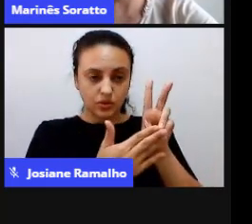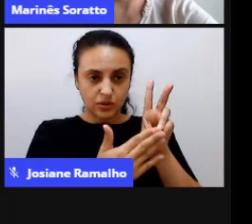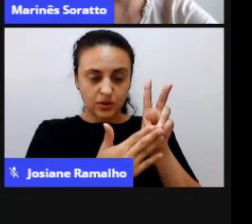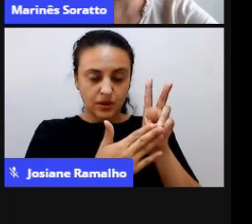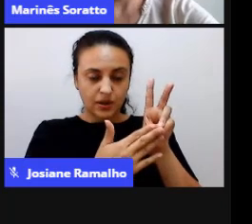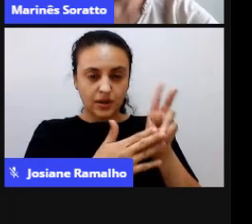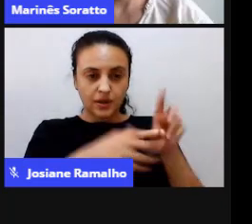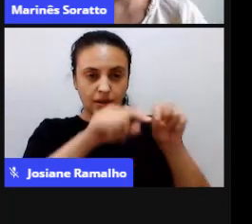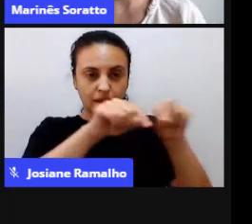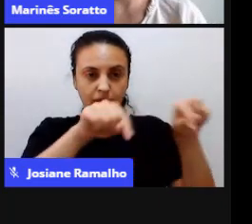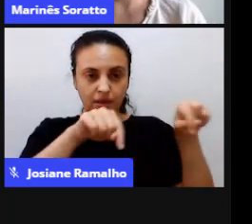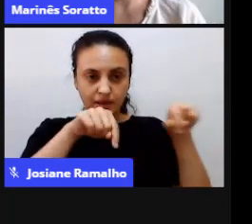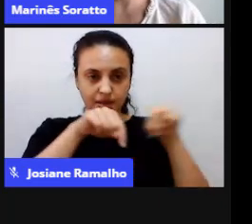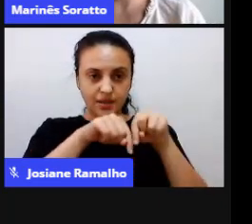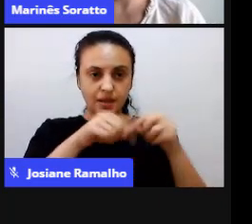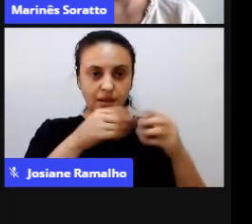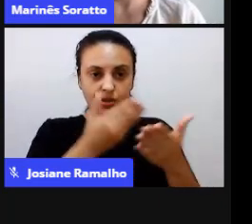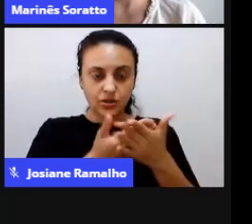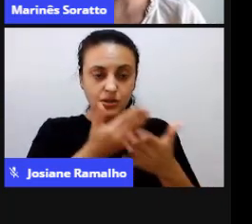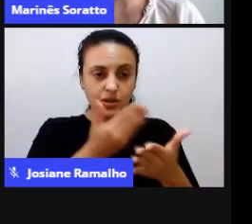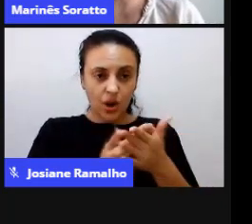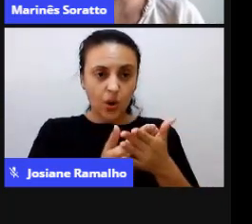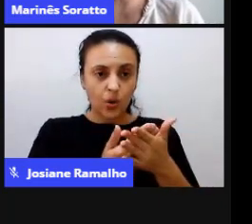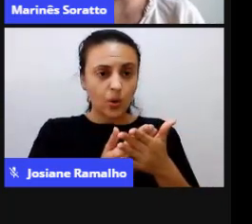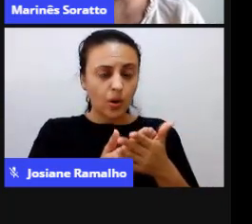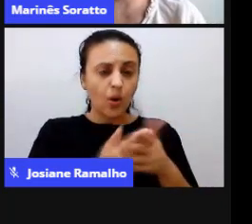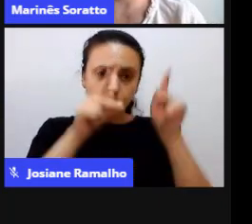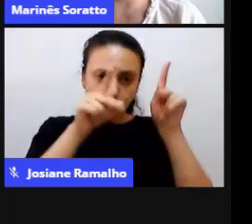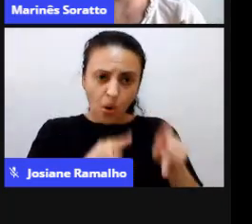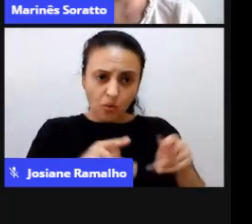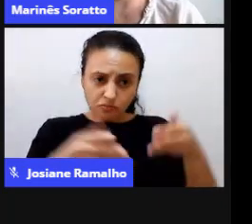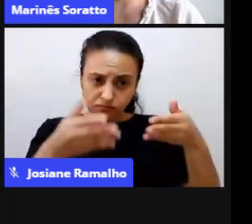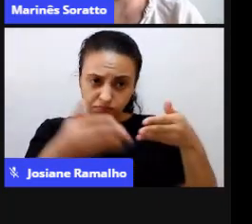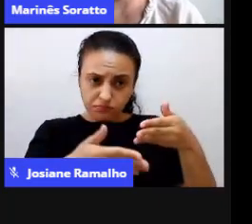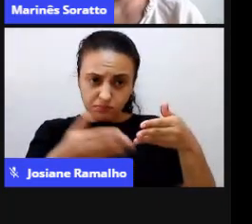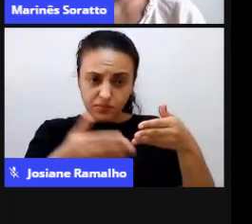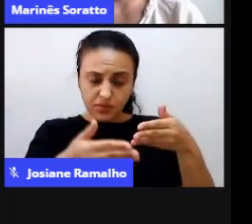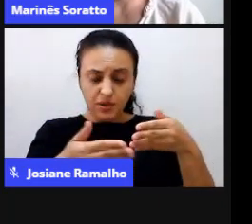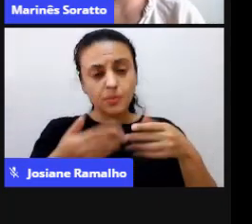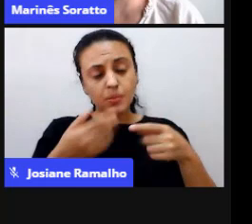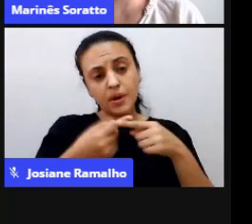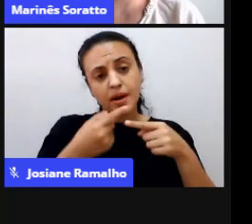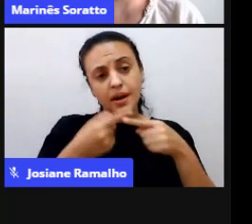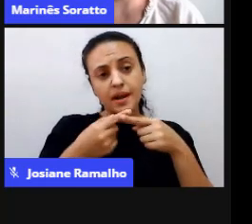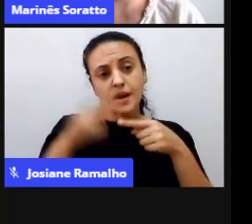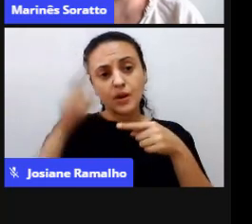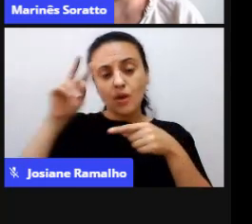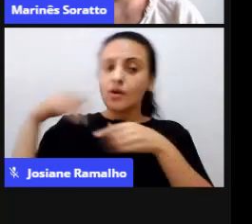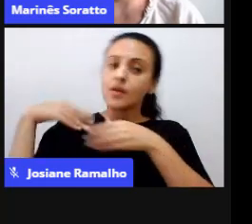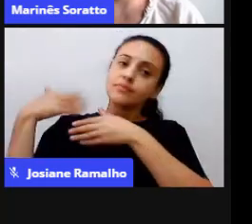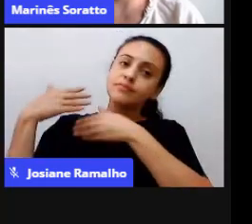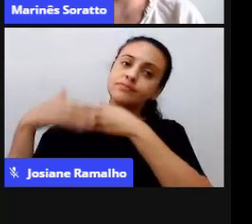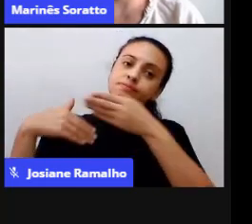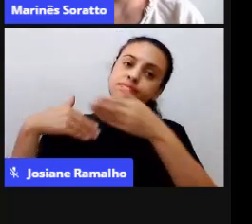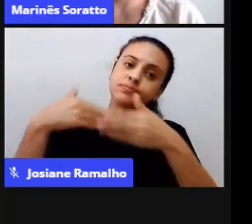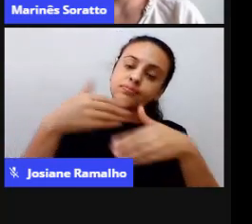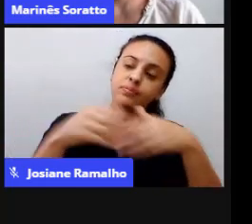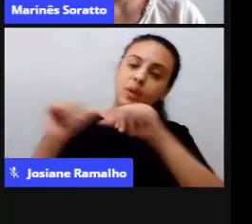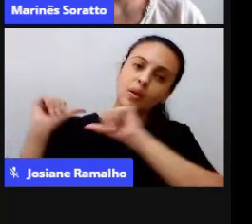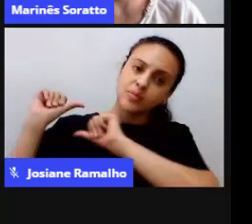povos contemporâneos, que ao longo da história também sofreram mudanças, ressignificaram suas